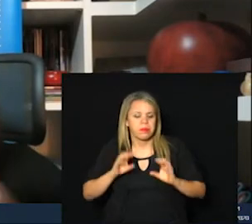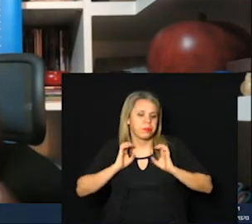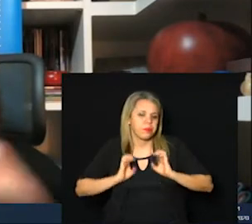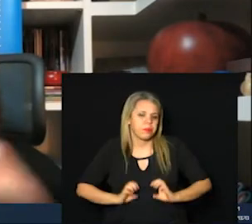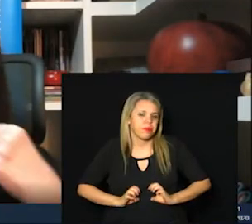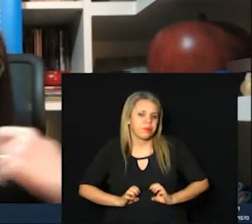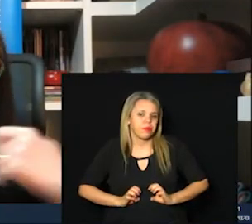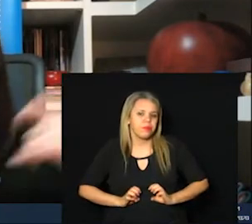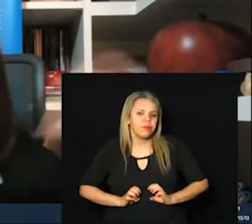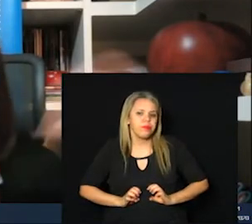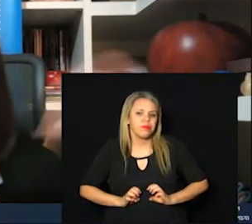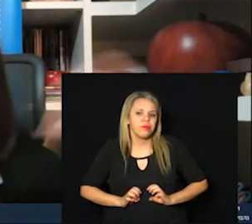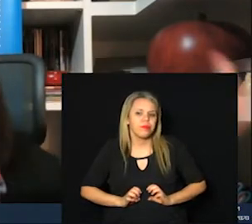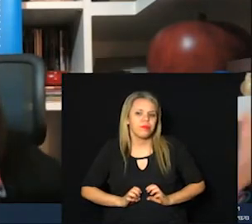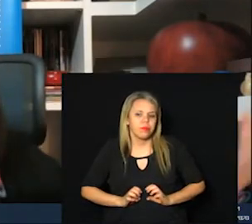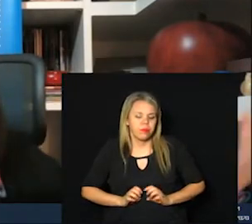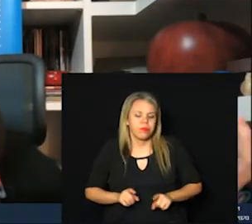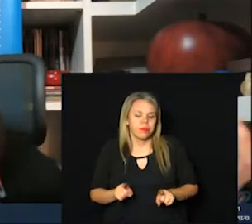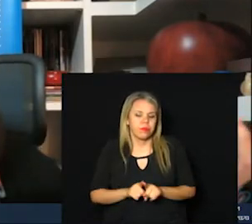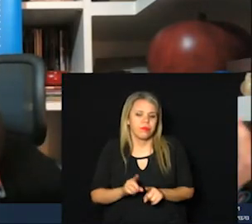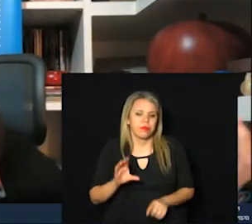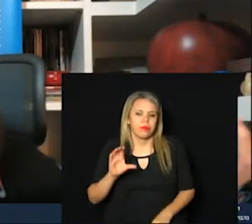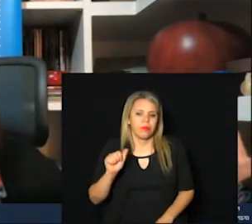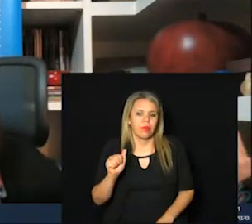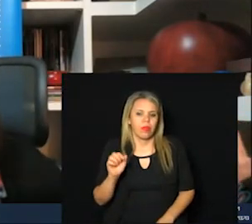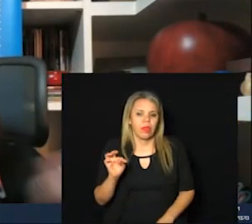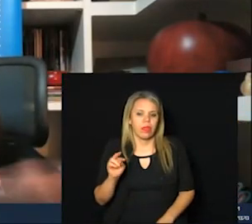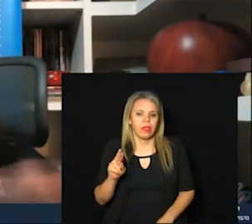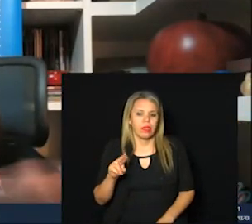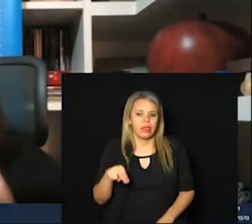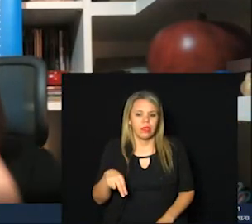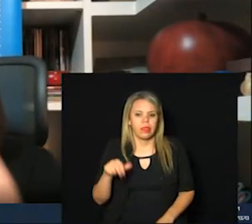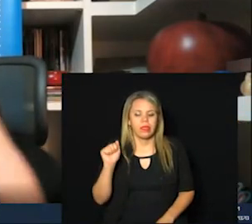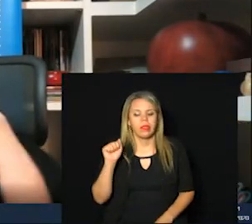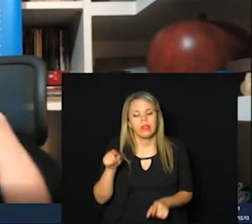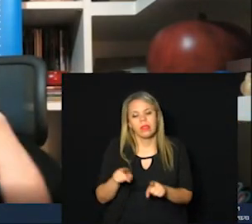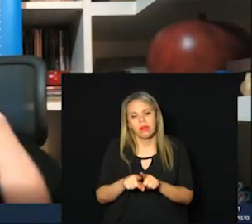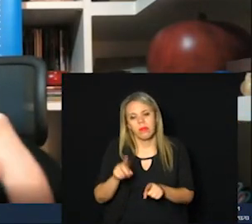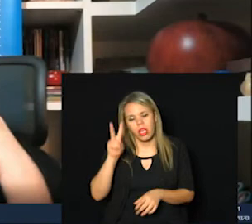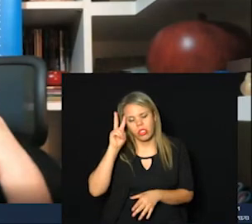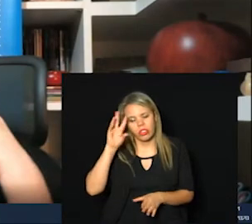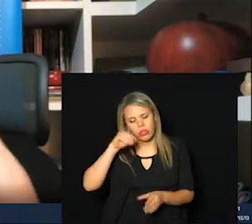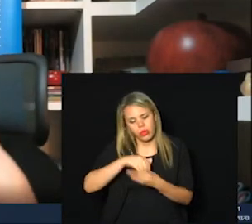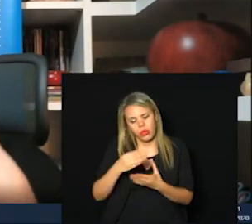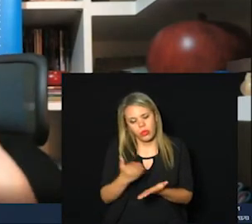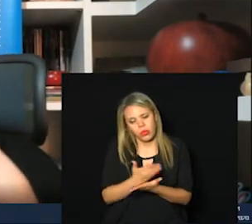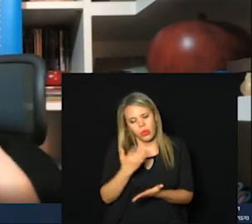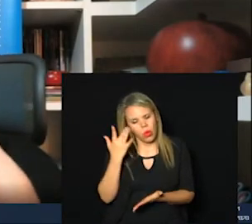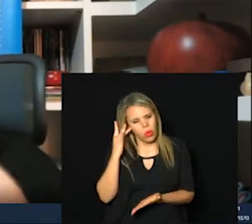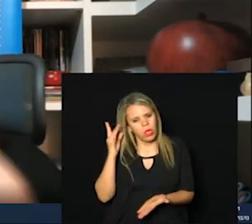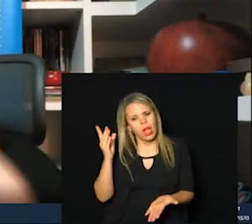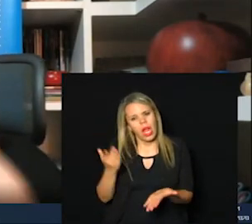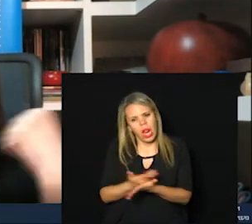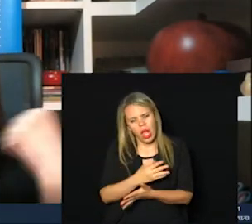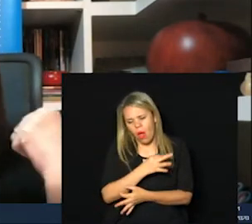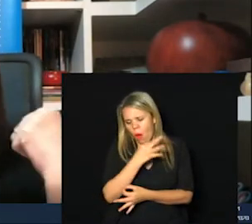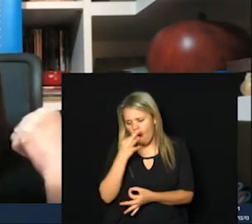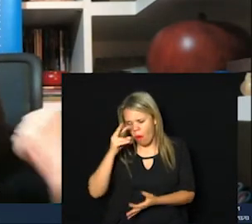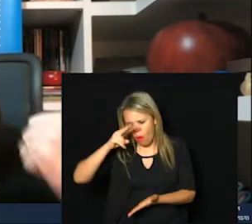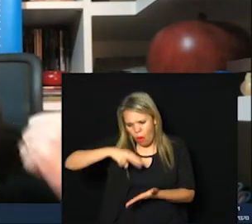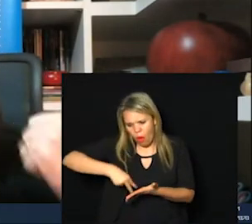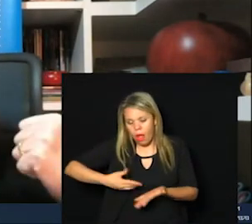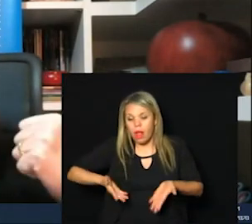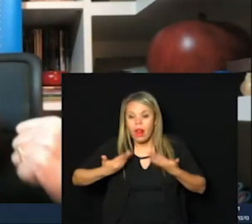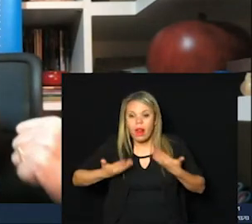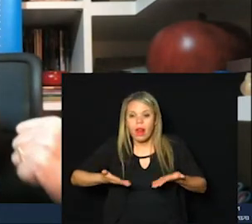o Desditosa Catarina, que é maravilhoso. Então, eu acho que realmente o livro ele é uma leitura